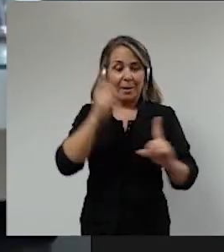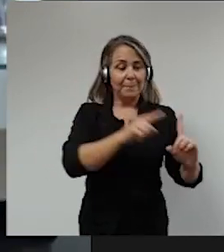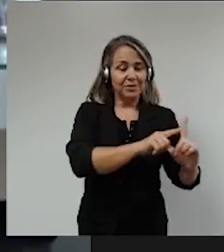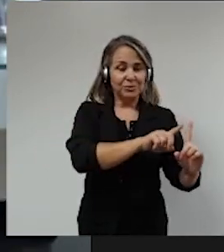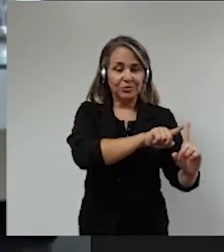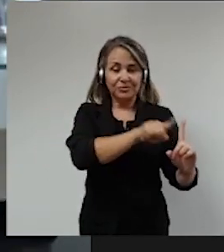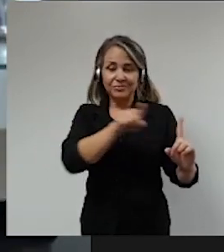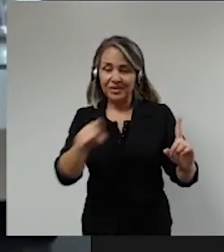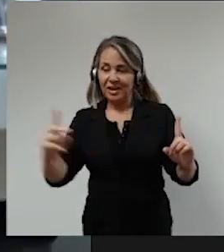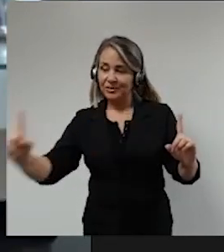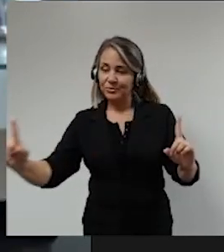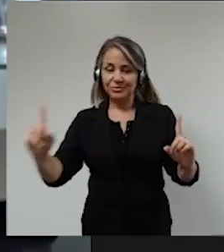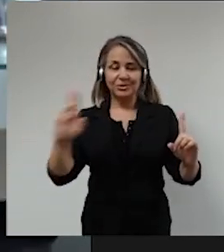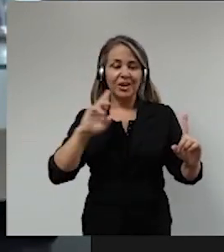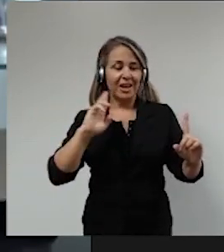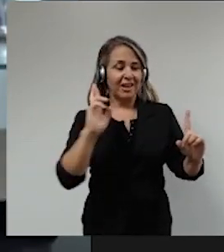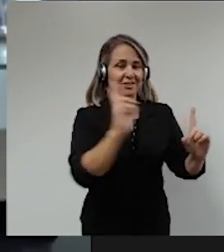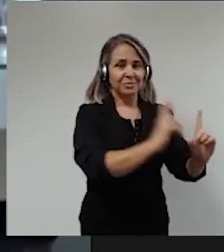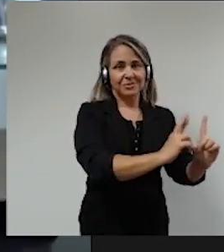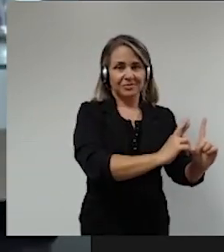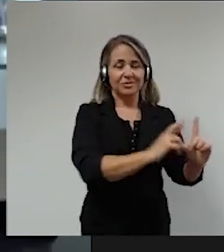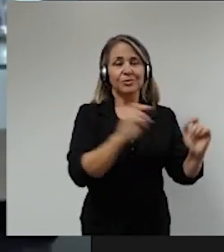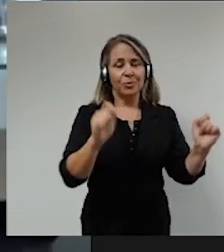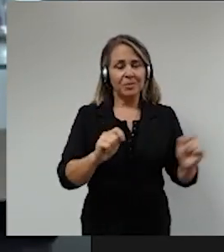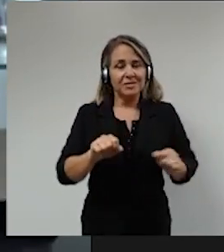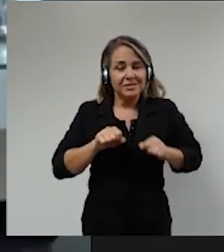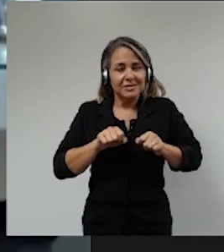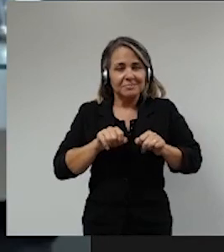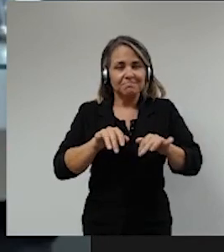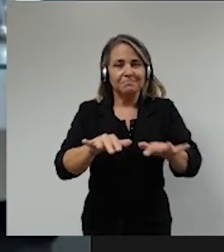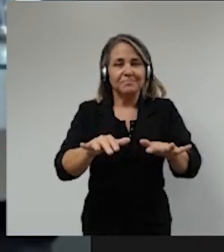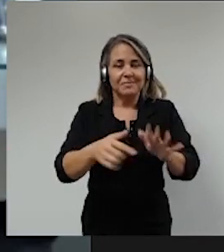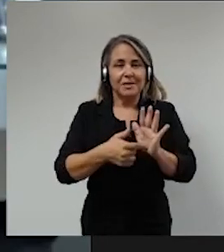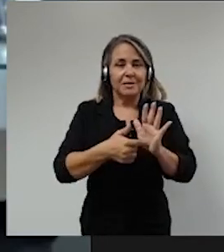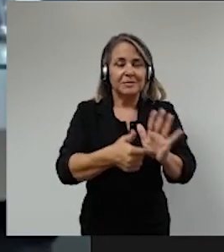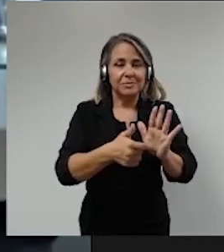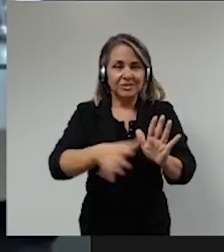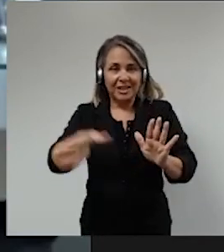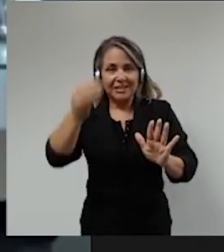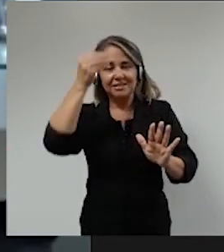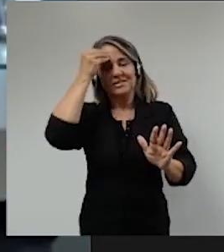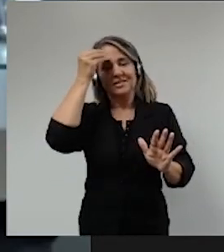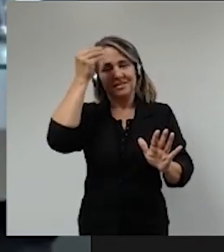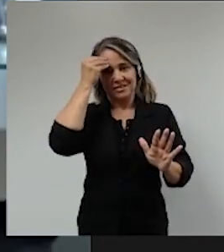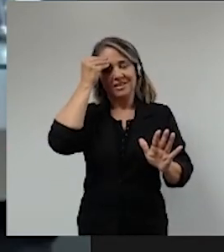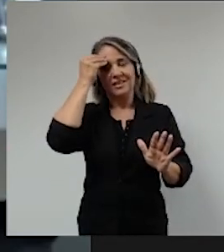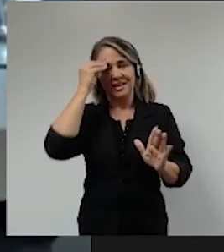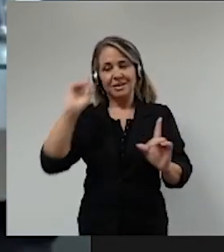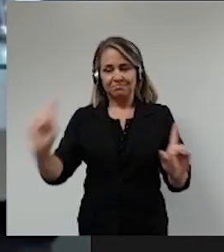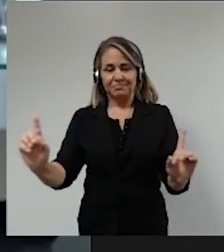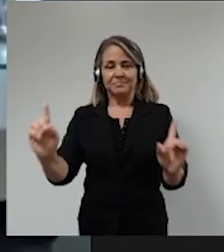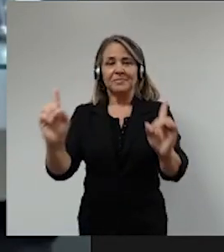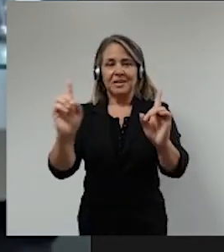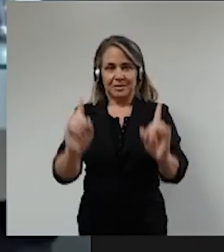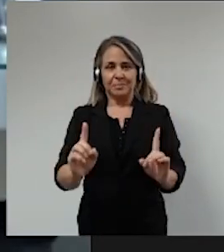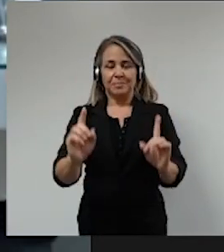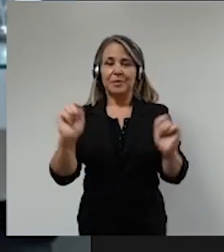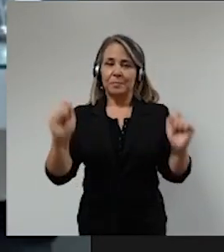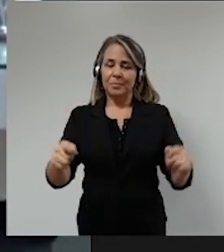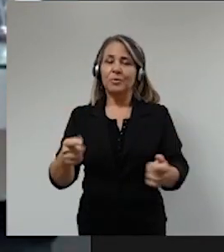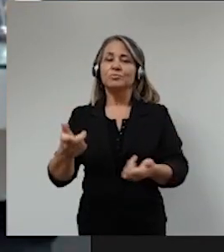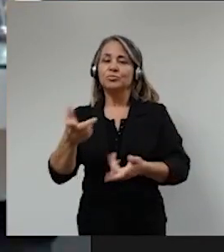receptor começa também a se manifestar, o emissor começa a entender esse feedback que está sendo